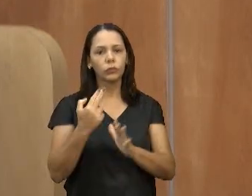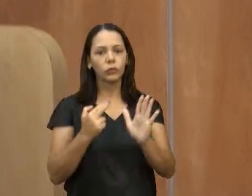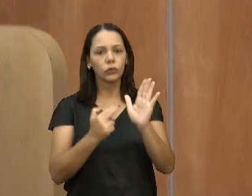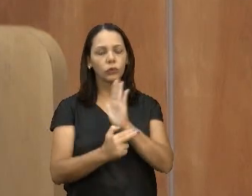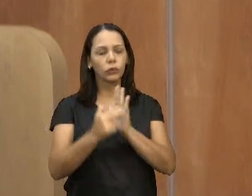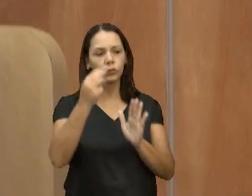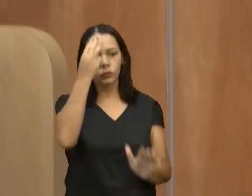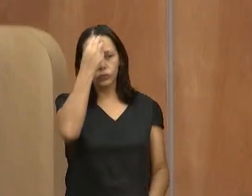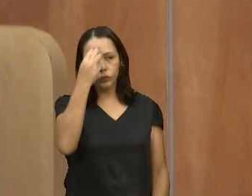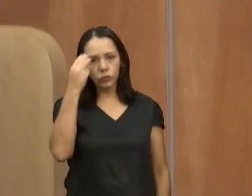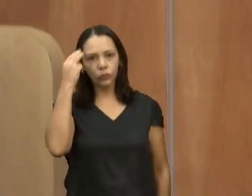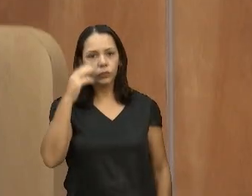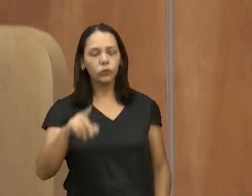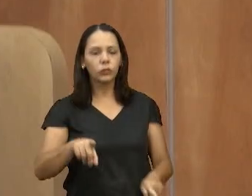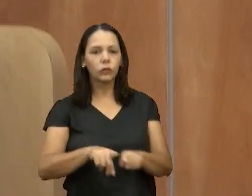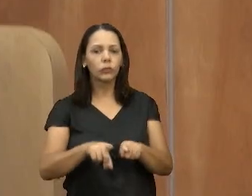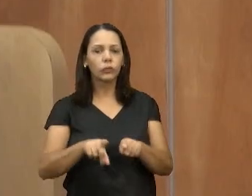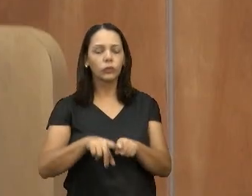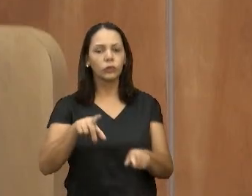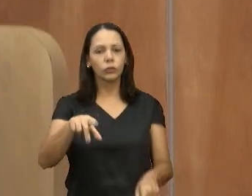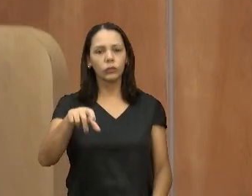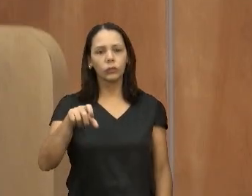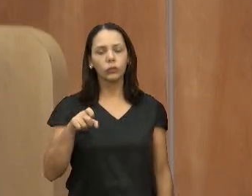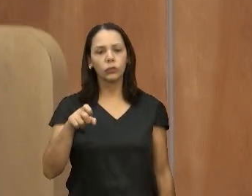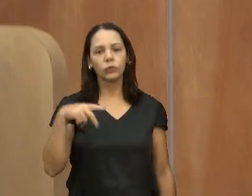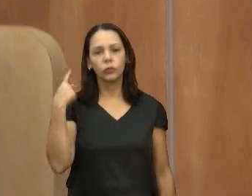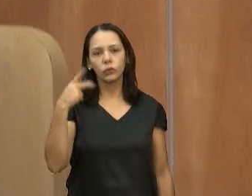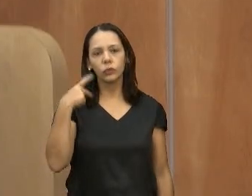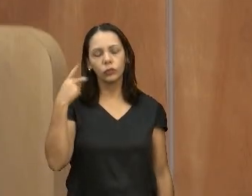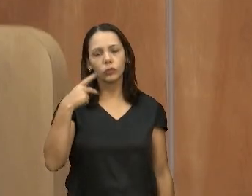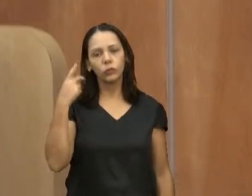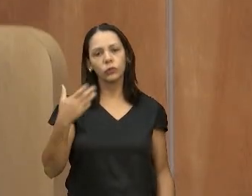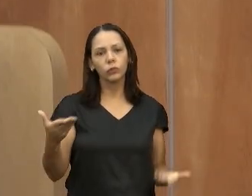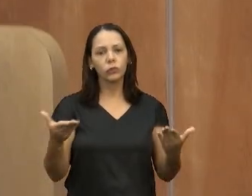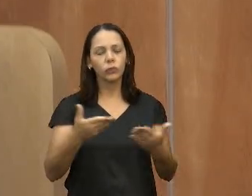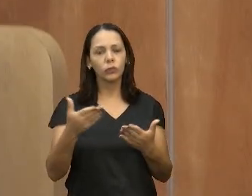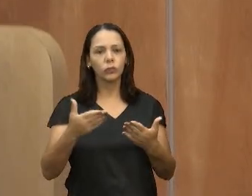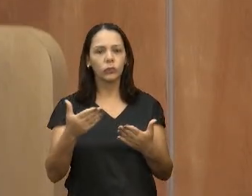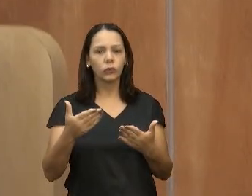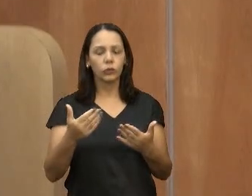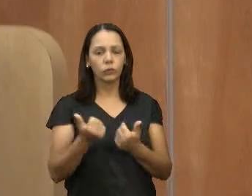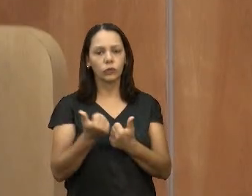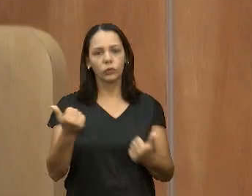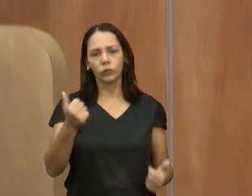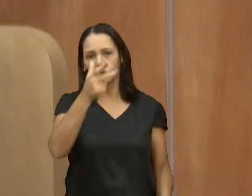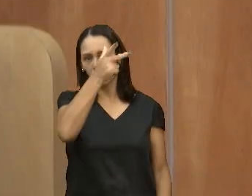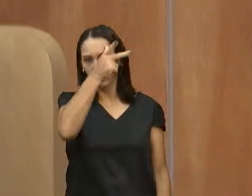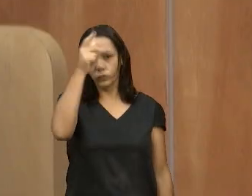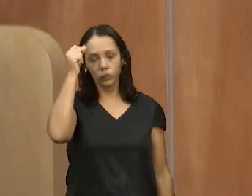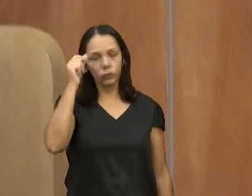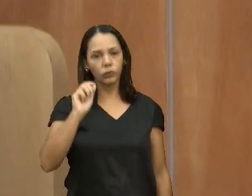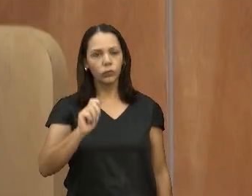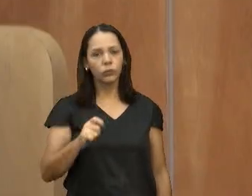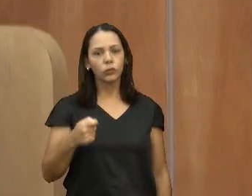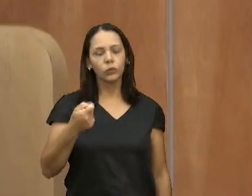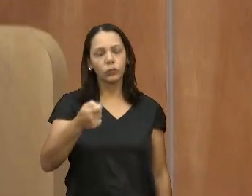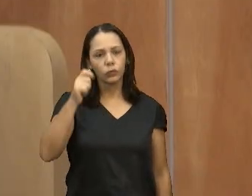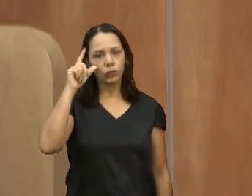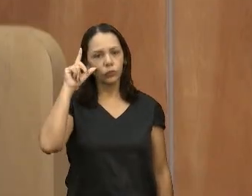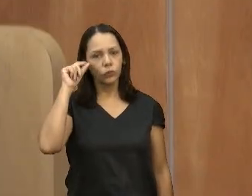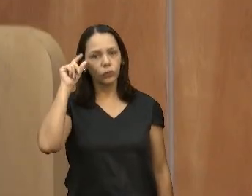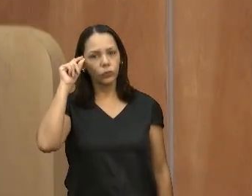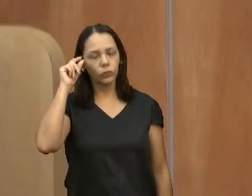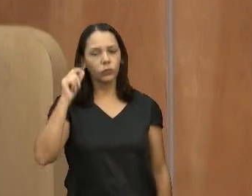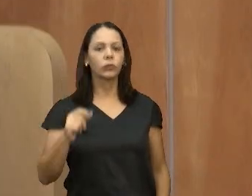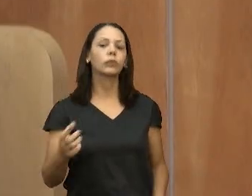Maria Amélia e também do ex-vereador dessa casa, atual vice-prefeito Edgar Sasaki, que instituiu o Prêmio